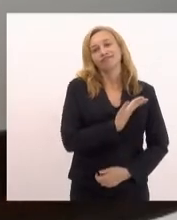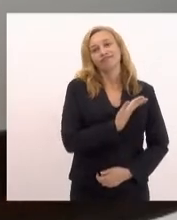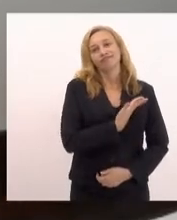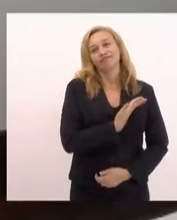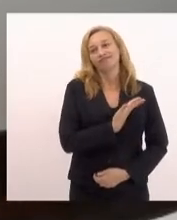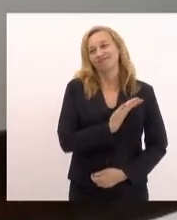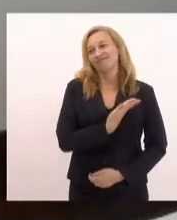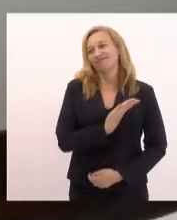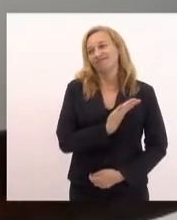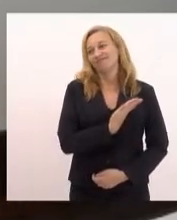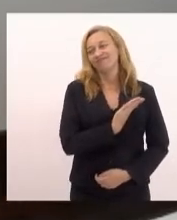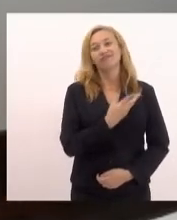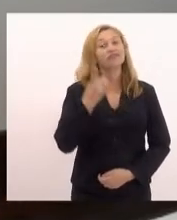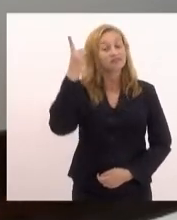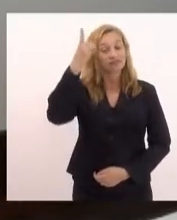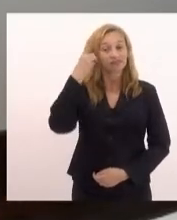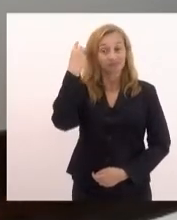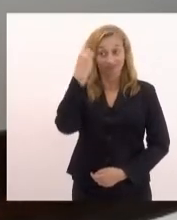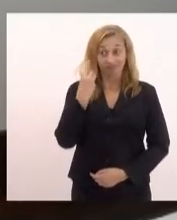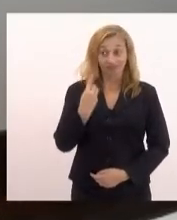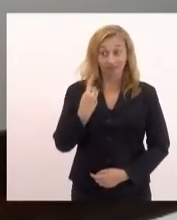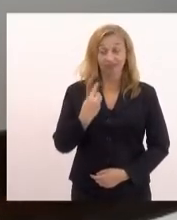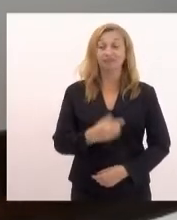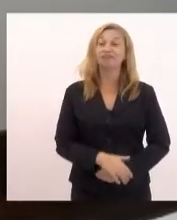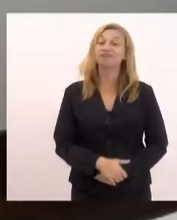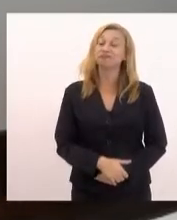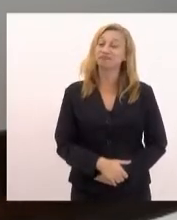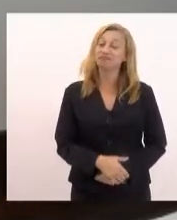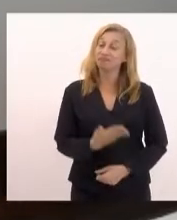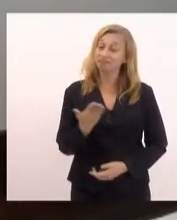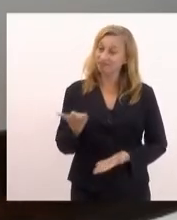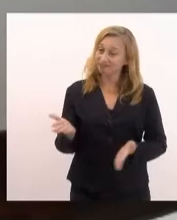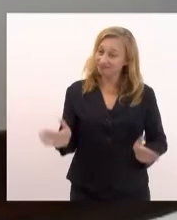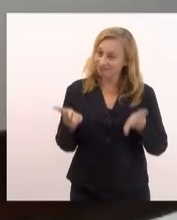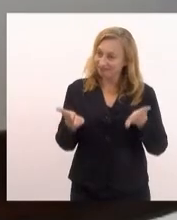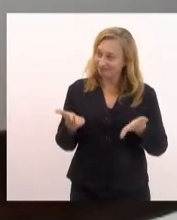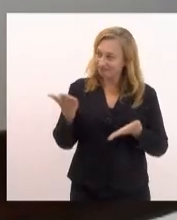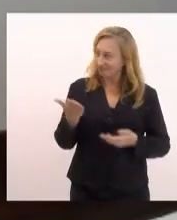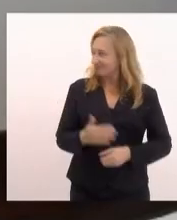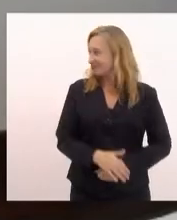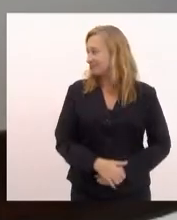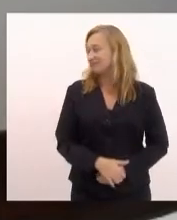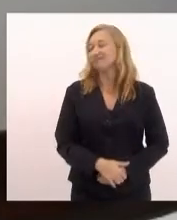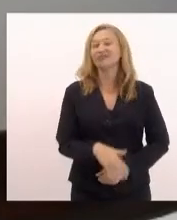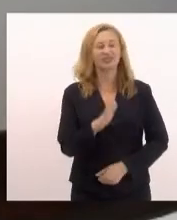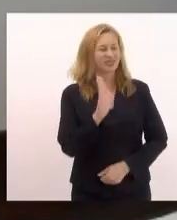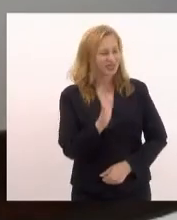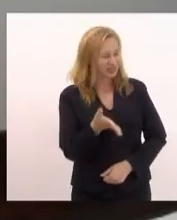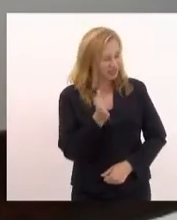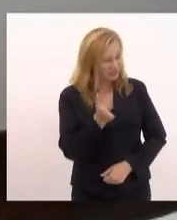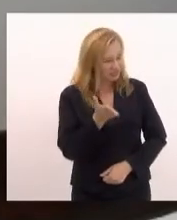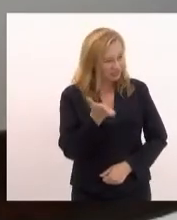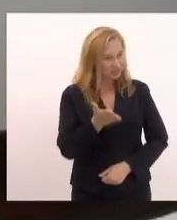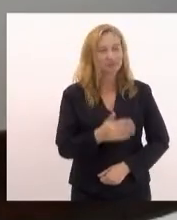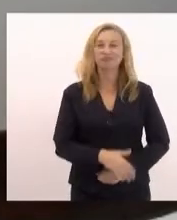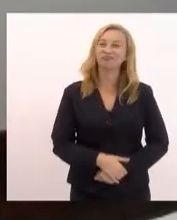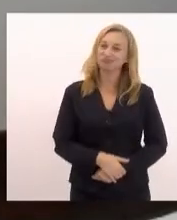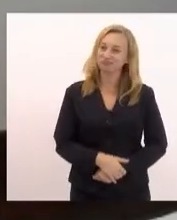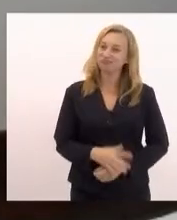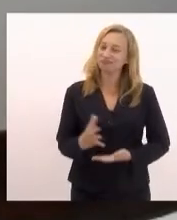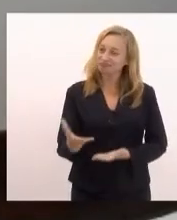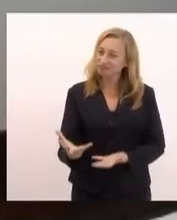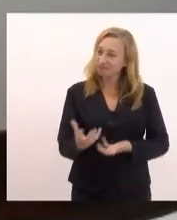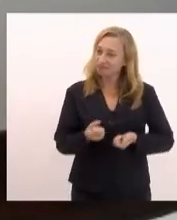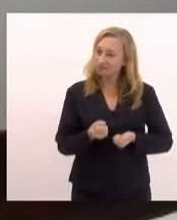deputada Dani Monteiro, por esta iniciativa. Ela que já mencionou que acolheria